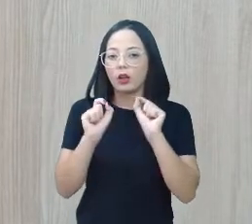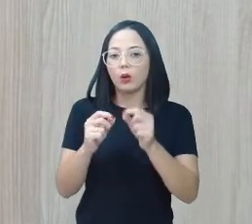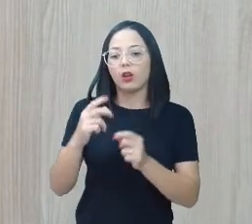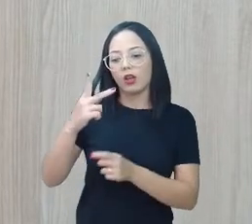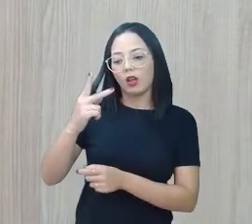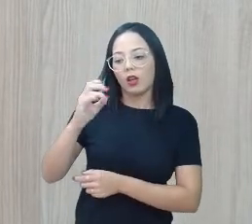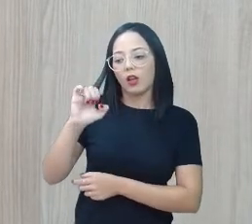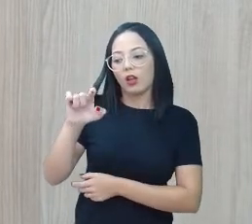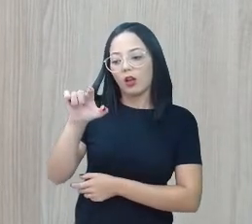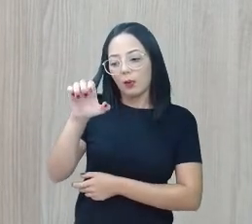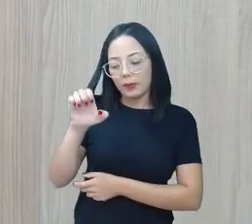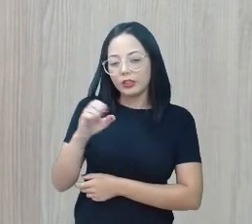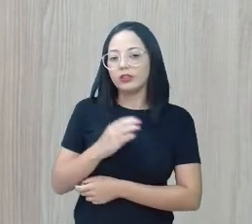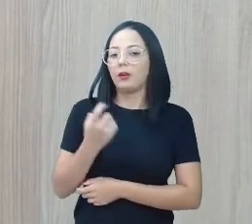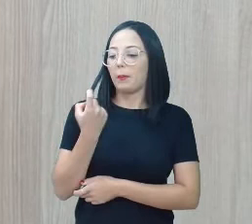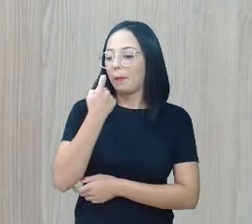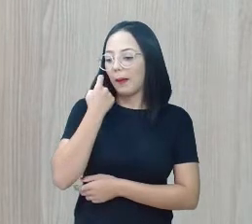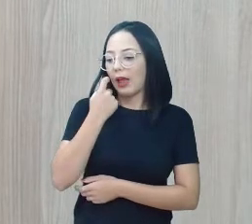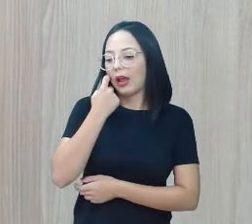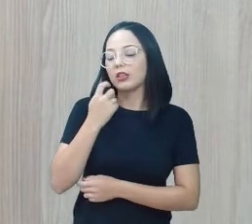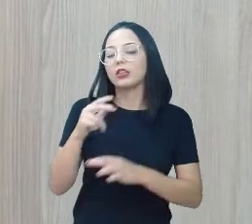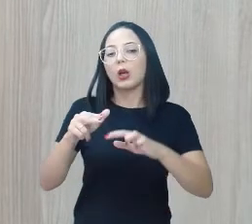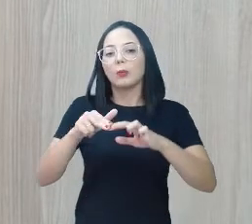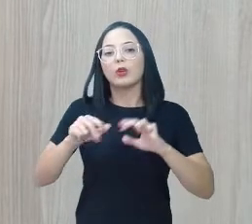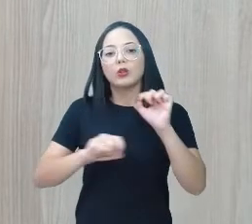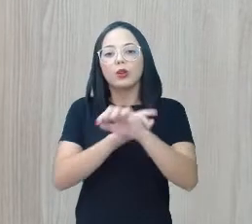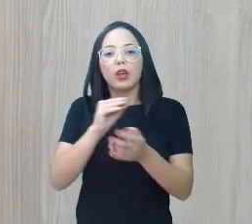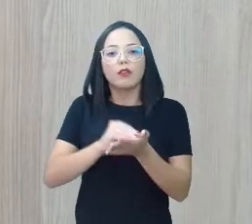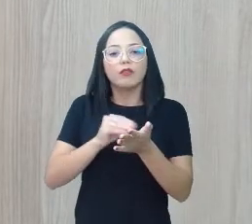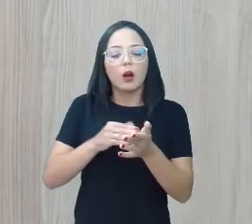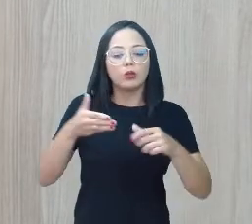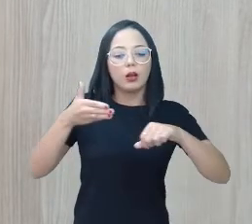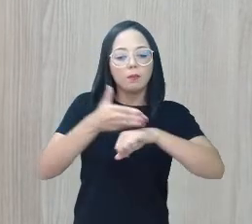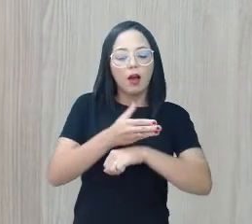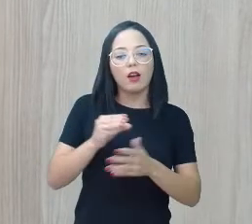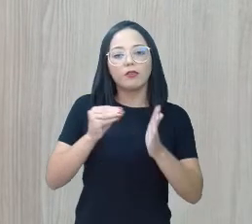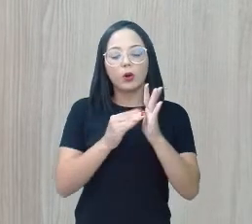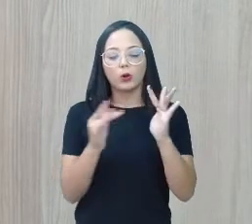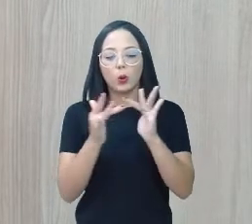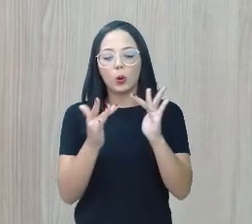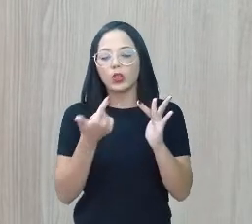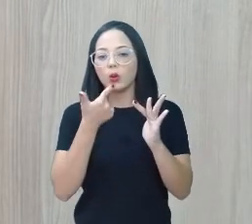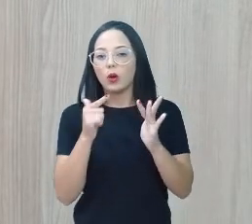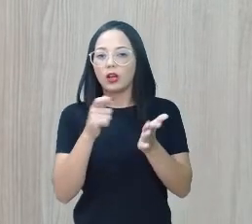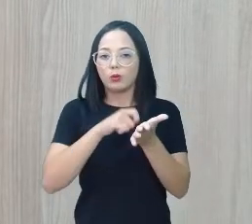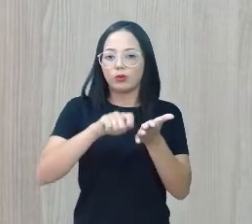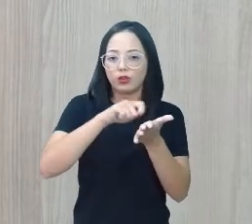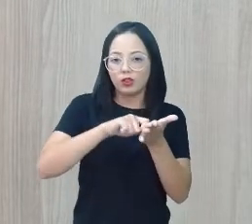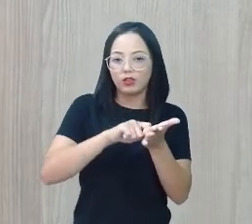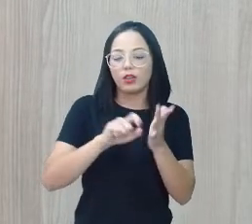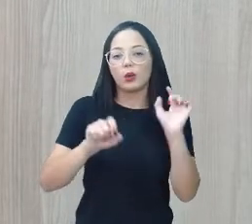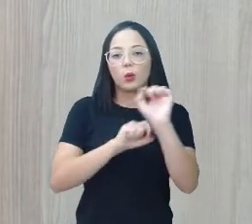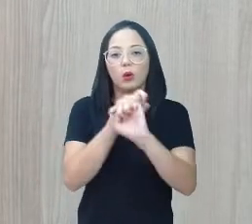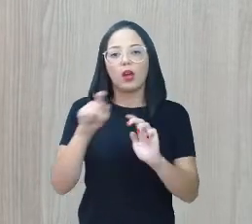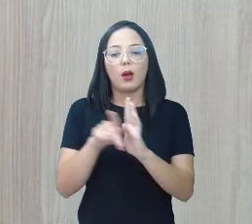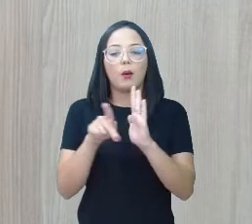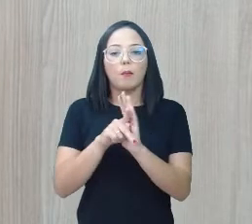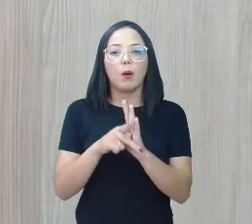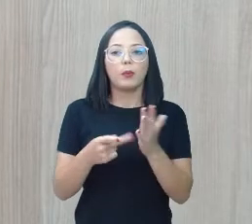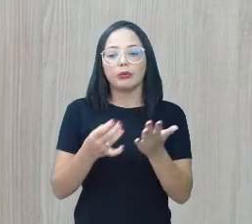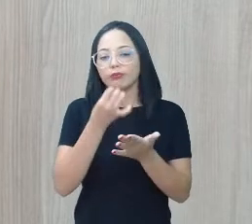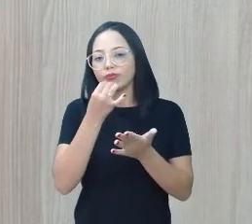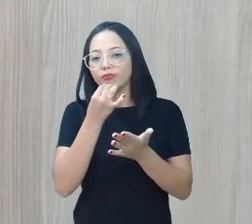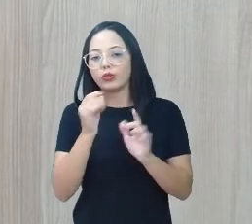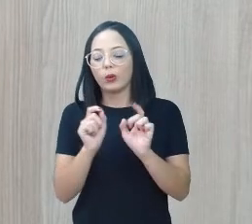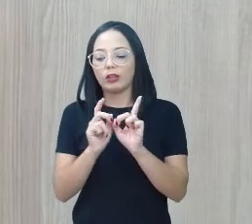peixe. Então, talvez é exatamente essa falta de contato com a língua escrita que cause